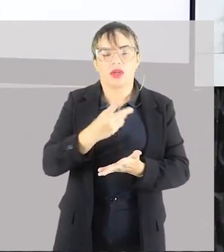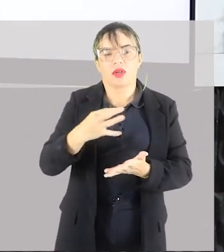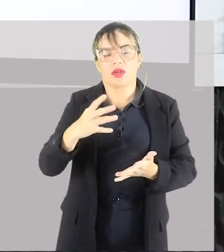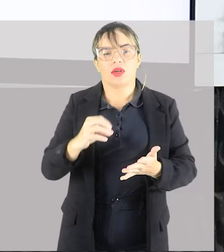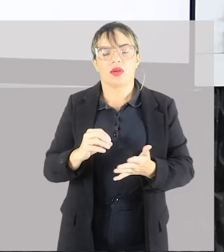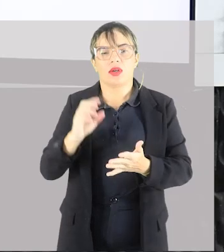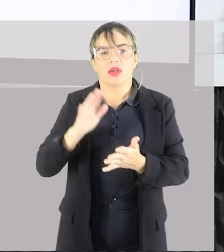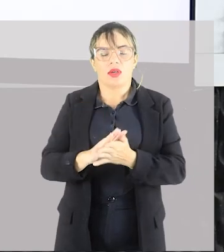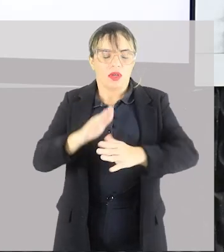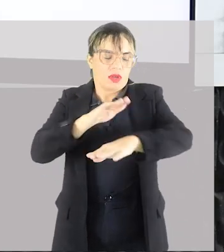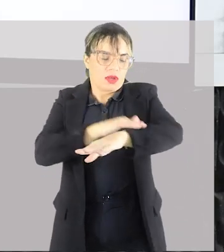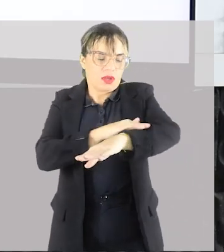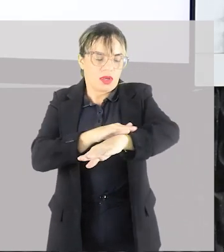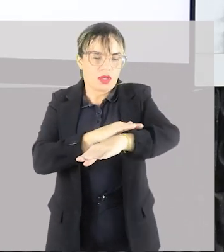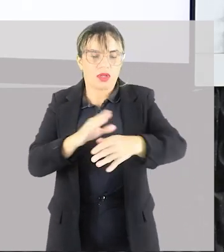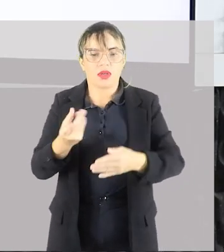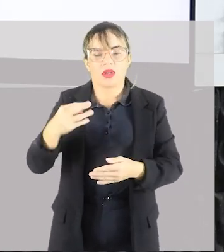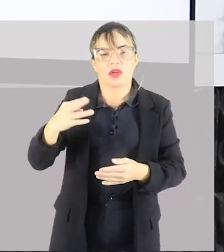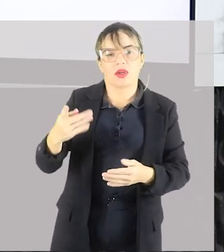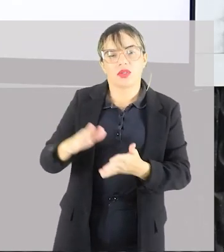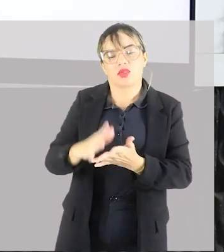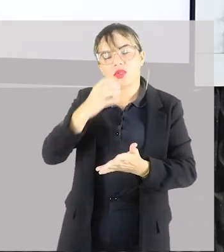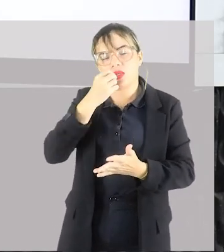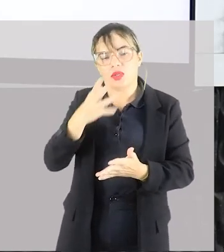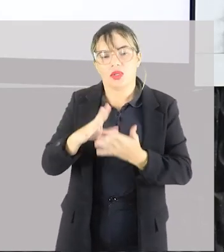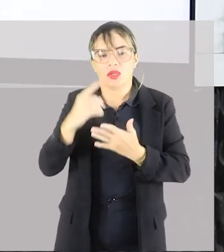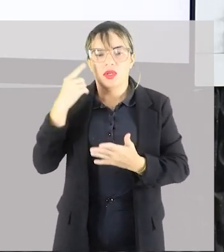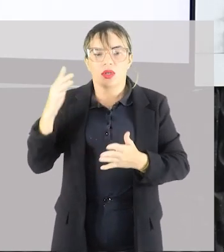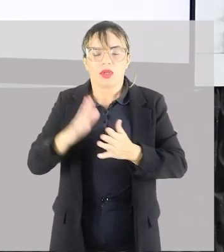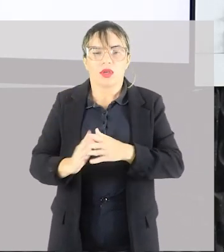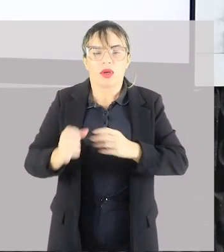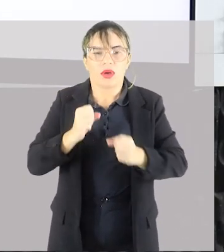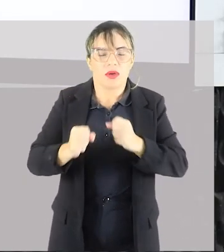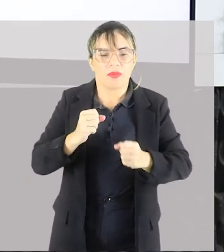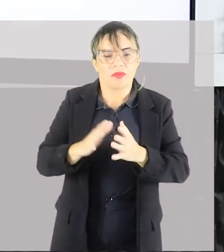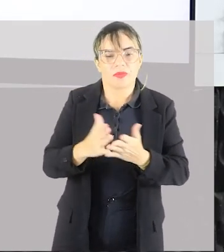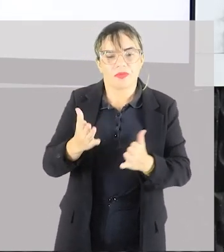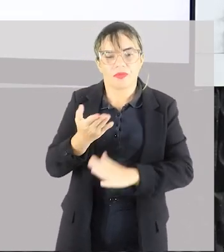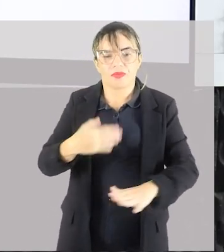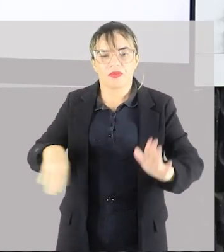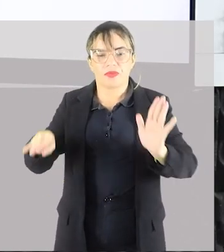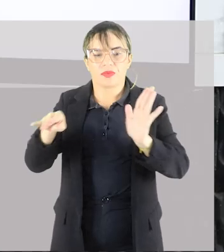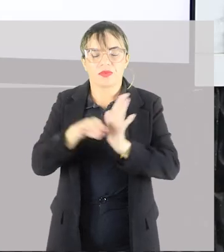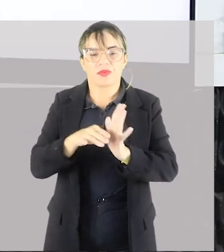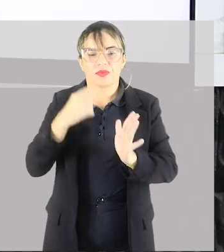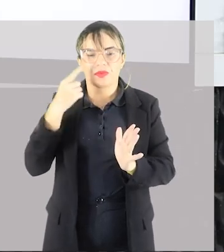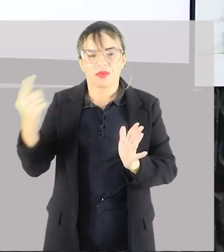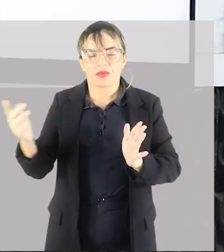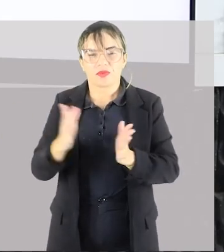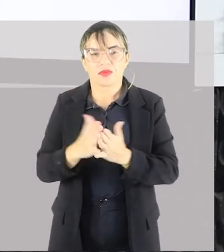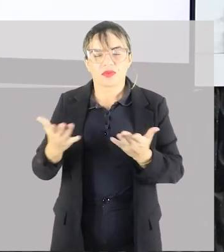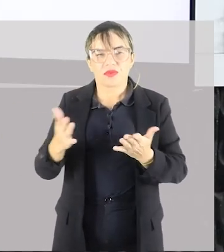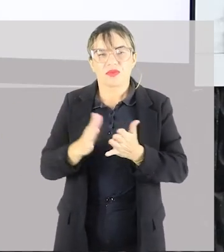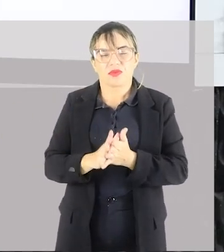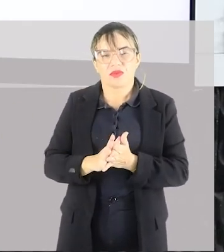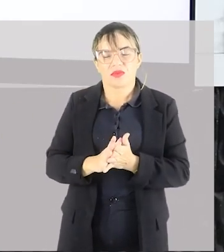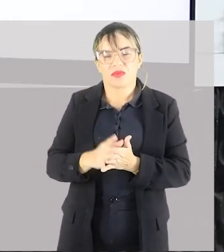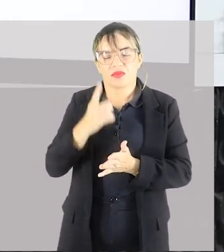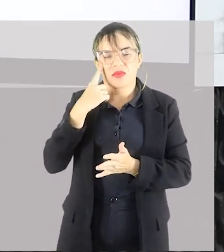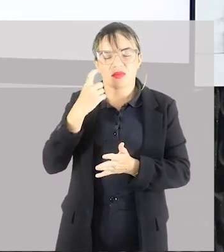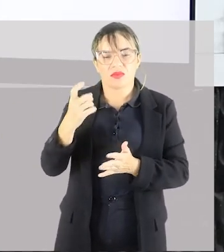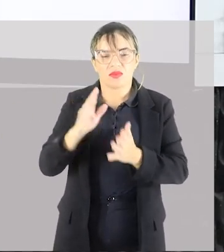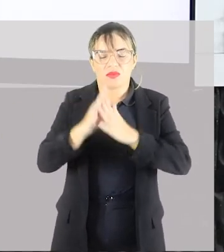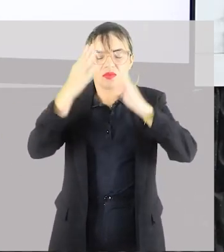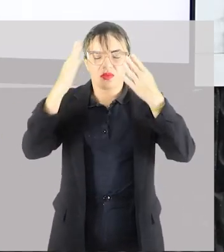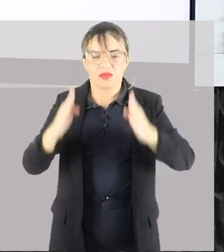tipo de percepção e analisar que essa corrida de lobos chega a ser um ponto bem grotesca. Mas eu posso fazer também